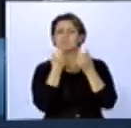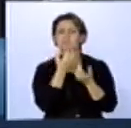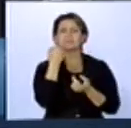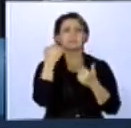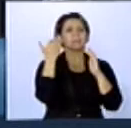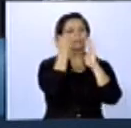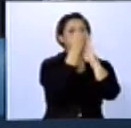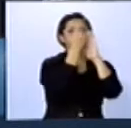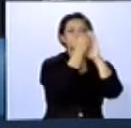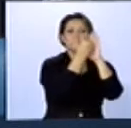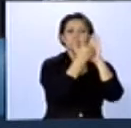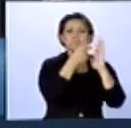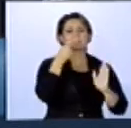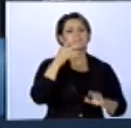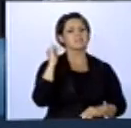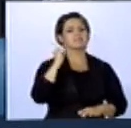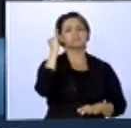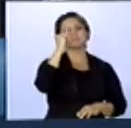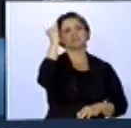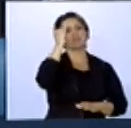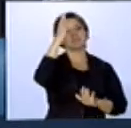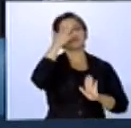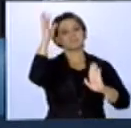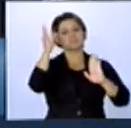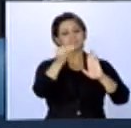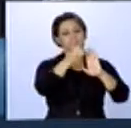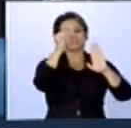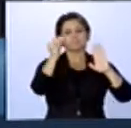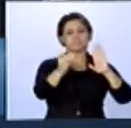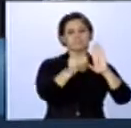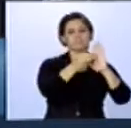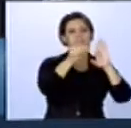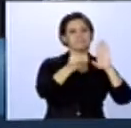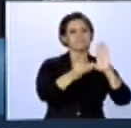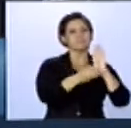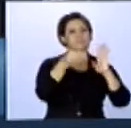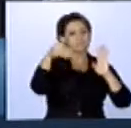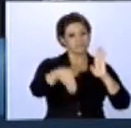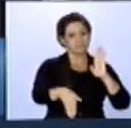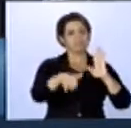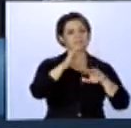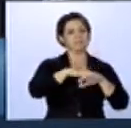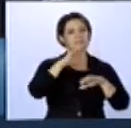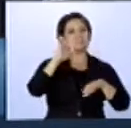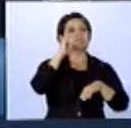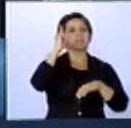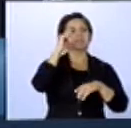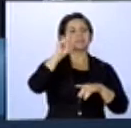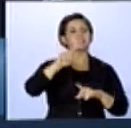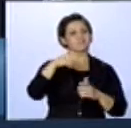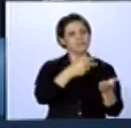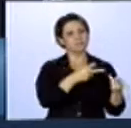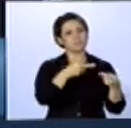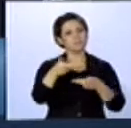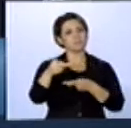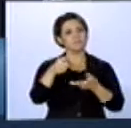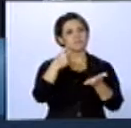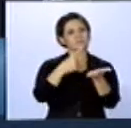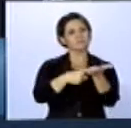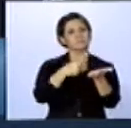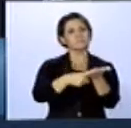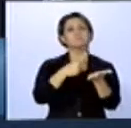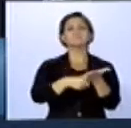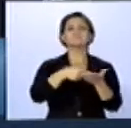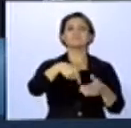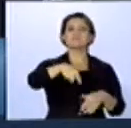aqui terá uma influência muito importante na decisão da suprema corte e eu convido para a segunda etapa dessa audiência pública